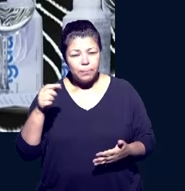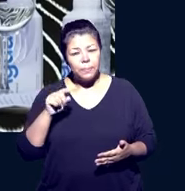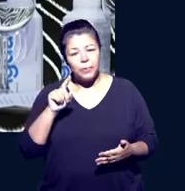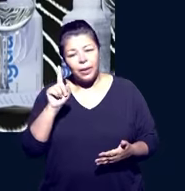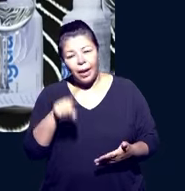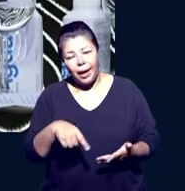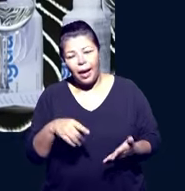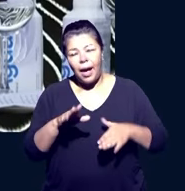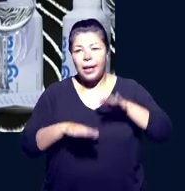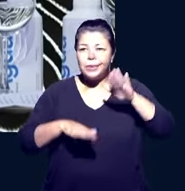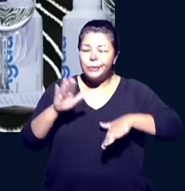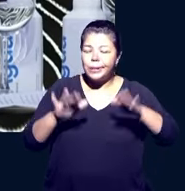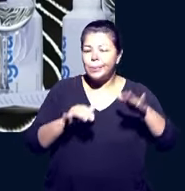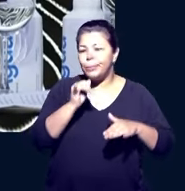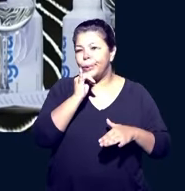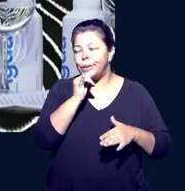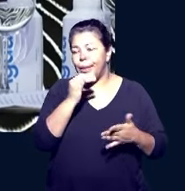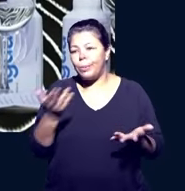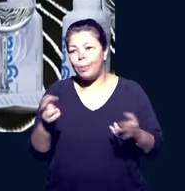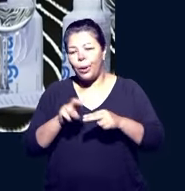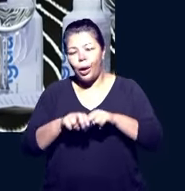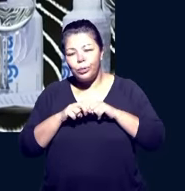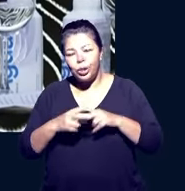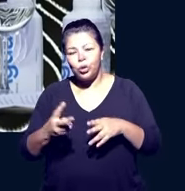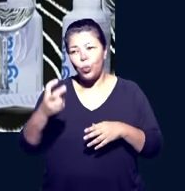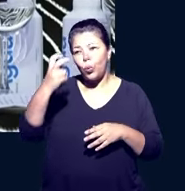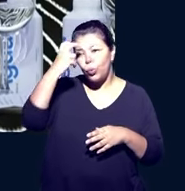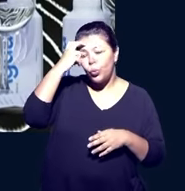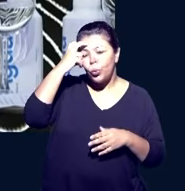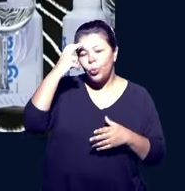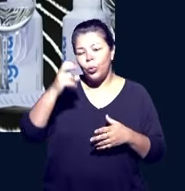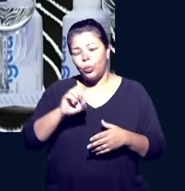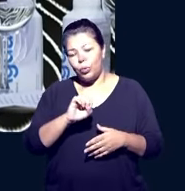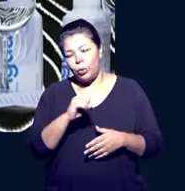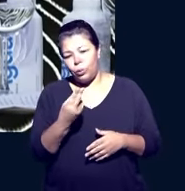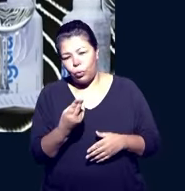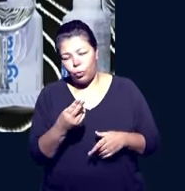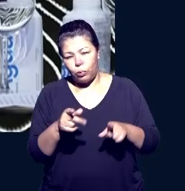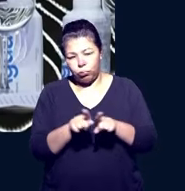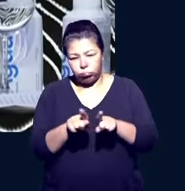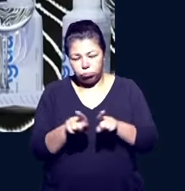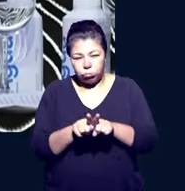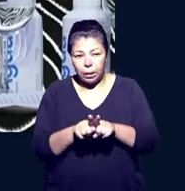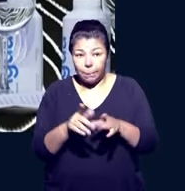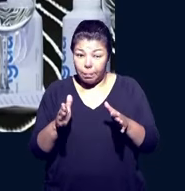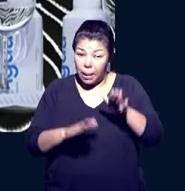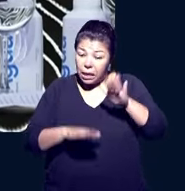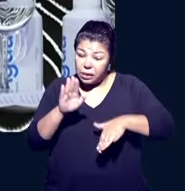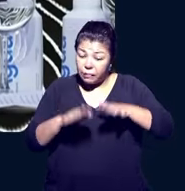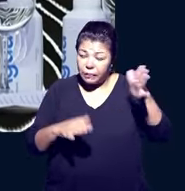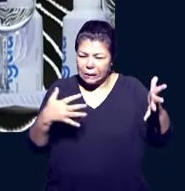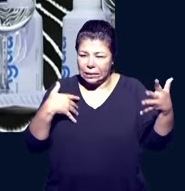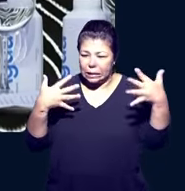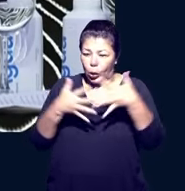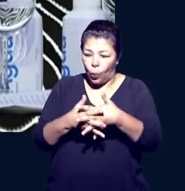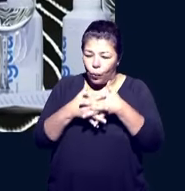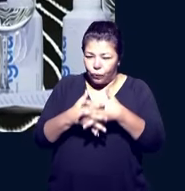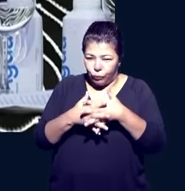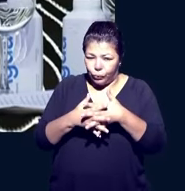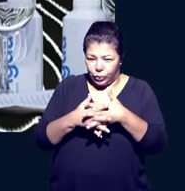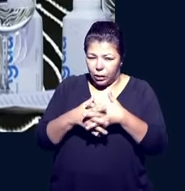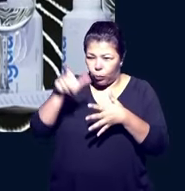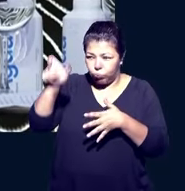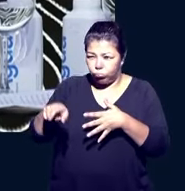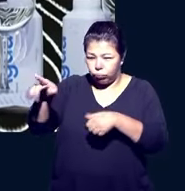incultura ou por qualquer outra razão uma uma certa exploração equivocada do que o Supremo está fazendo então por exemplo drogas